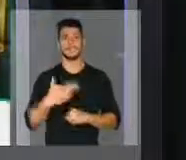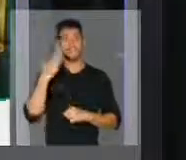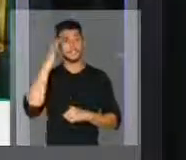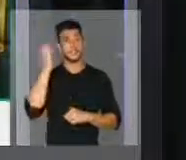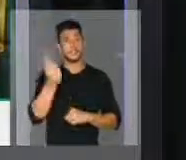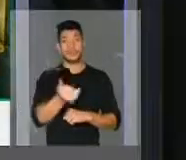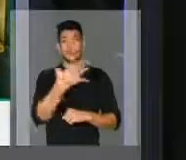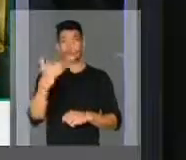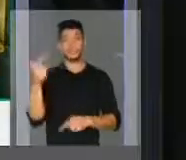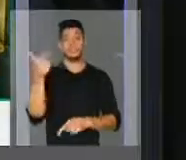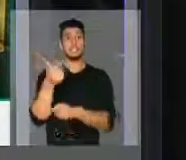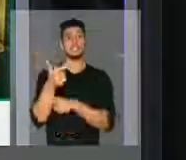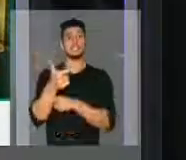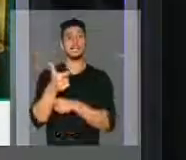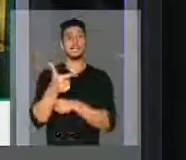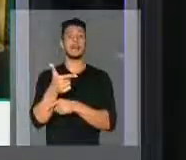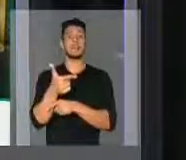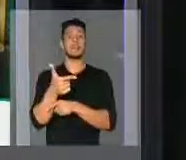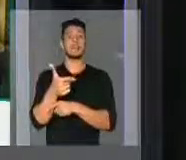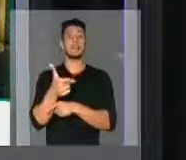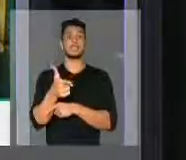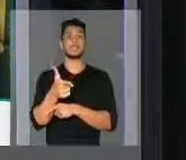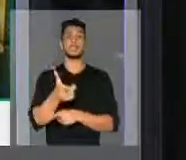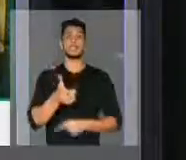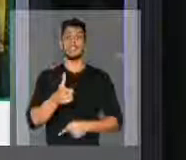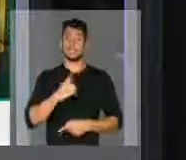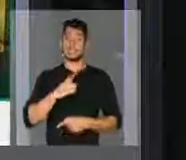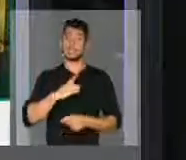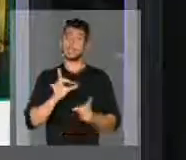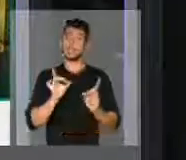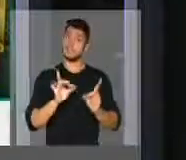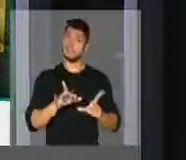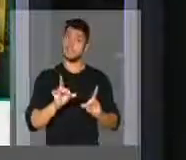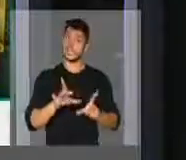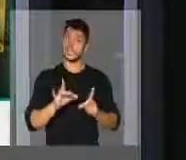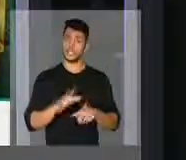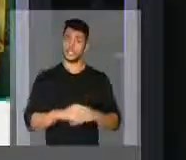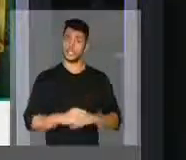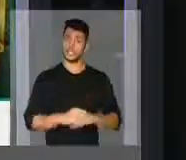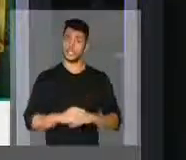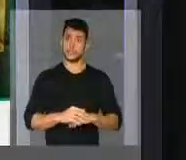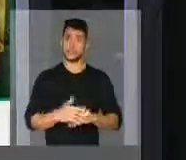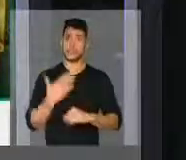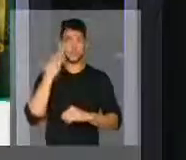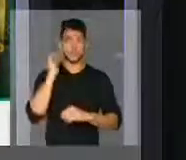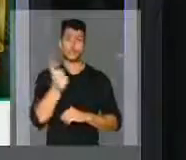quantas armas, portes de armas, foram concedidas no Brasil?